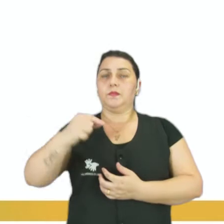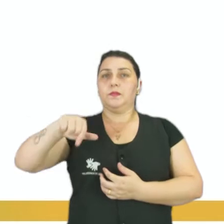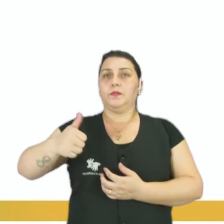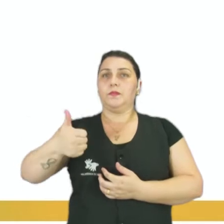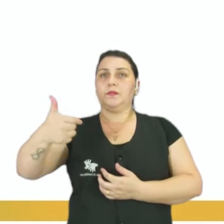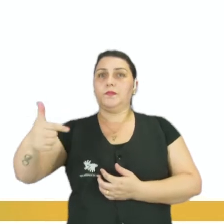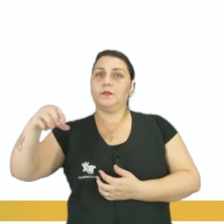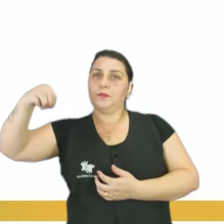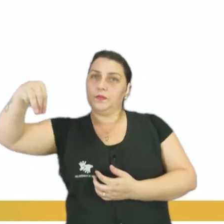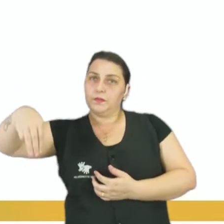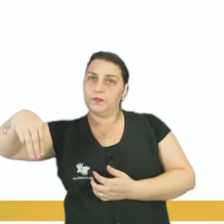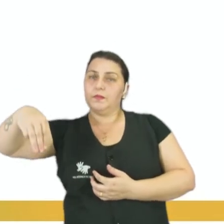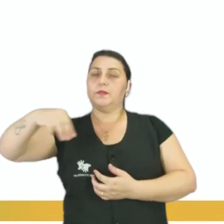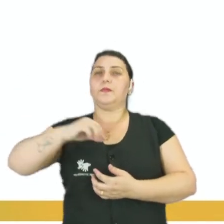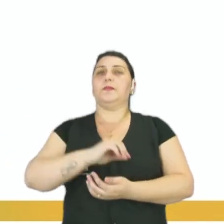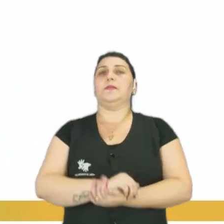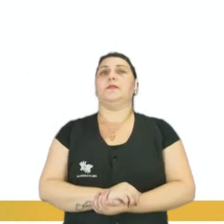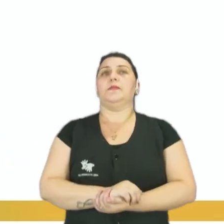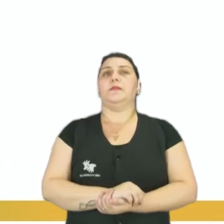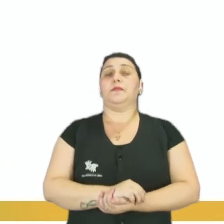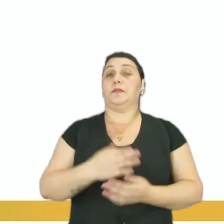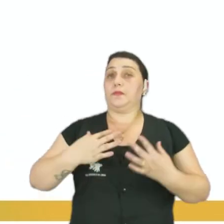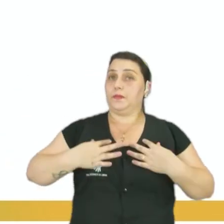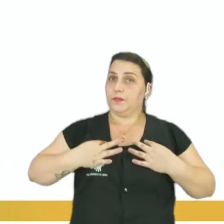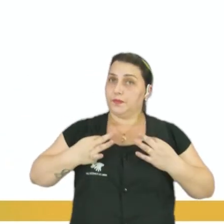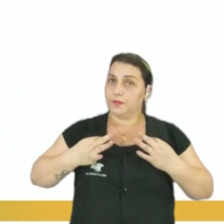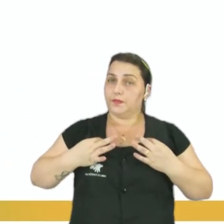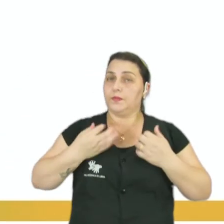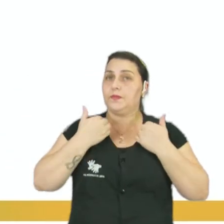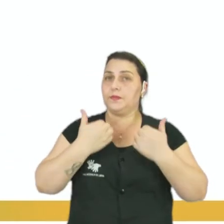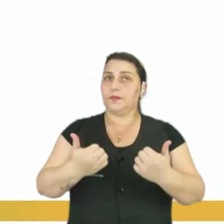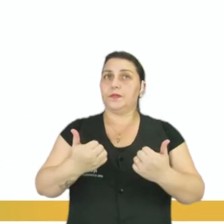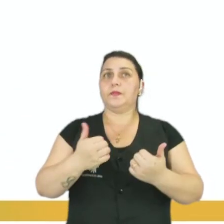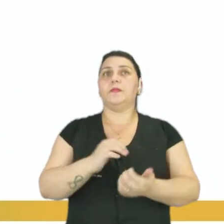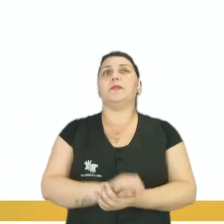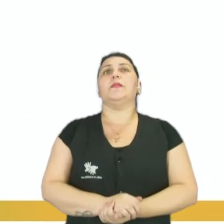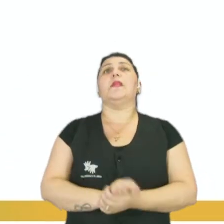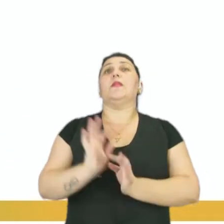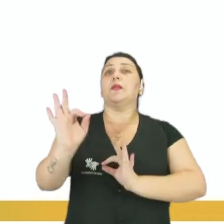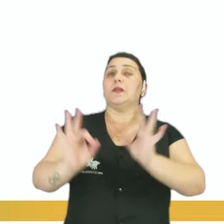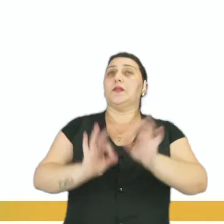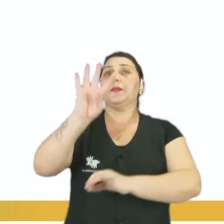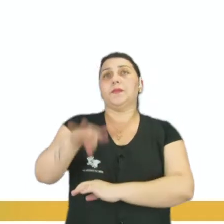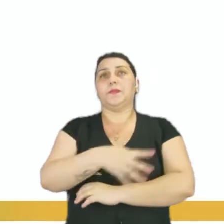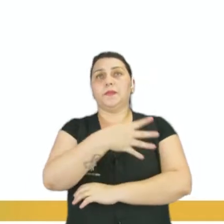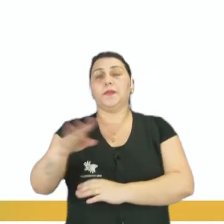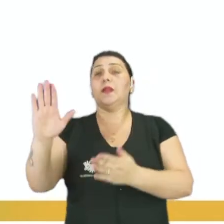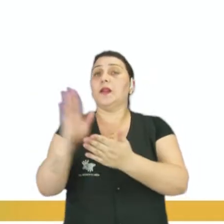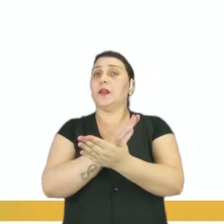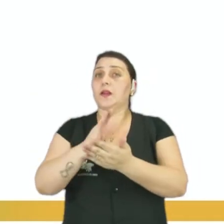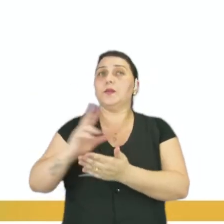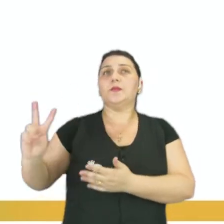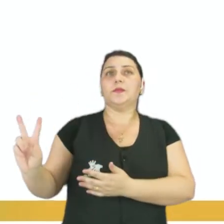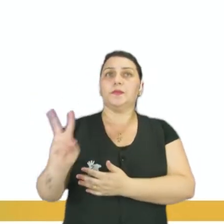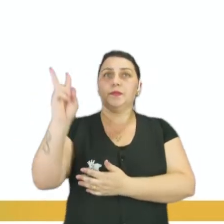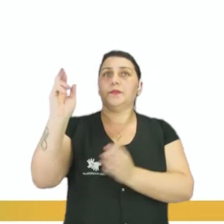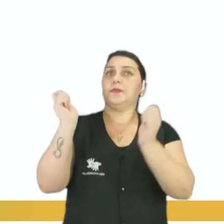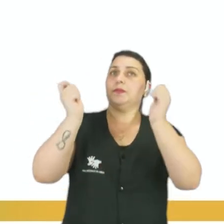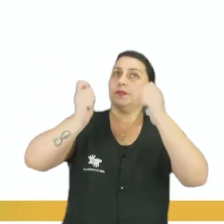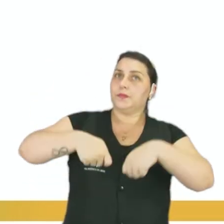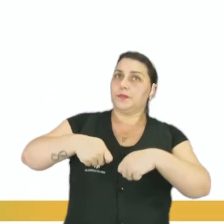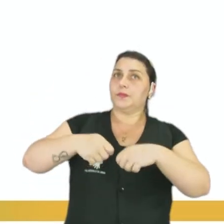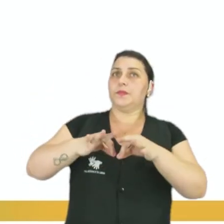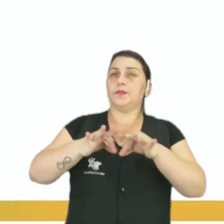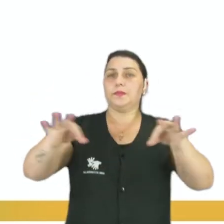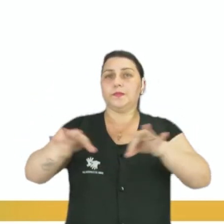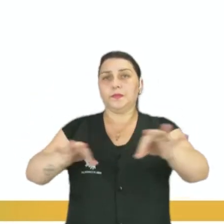e 1,12 metro de tecido tudo bem organizado em uma tabela alguns